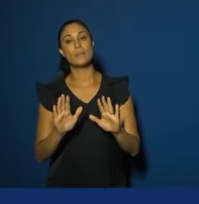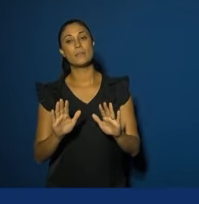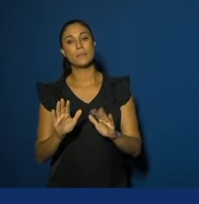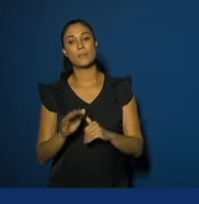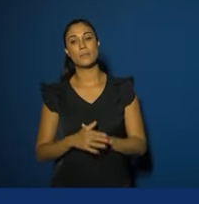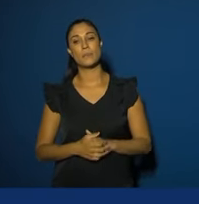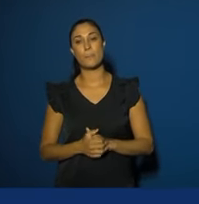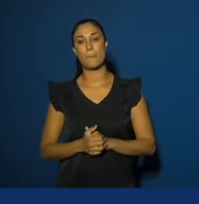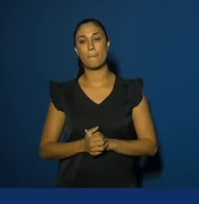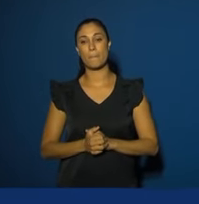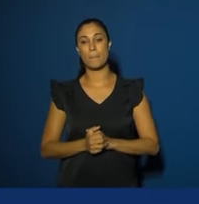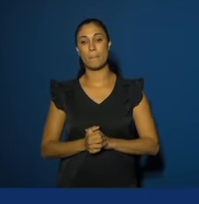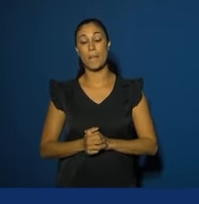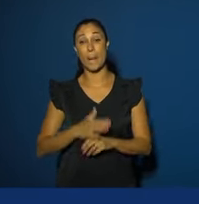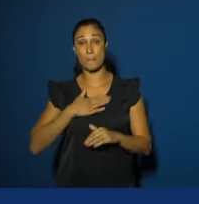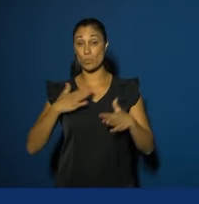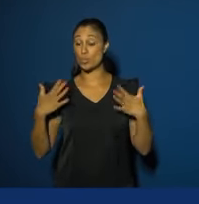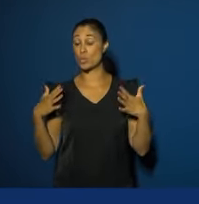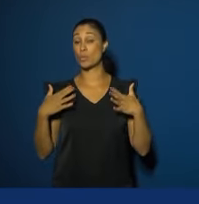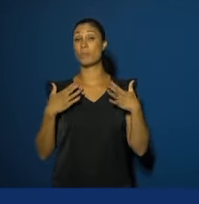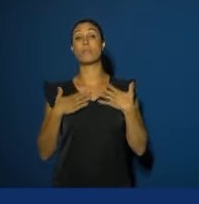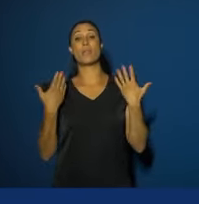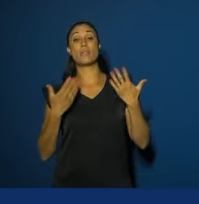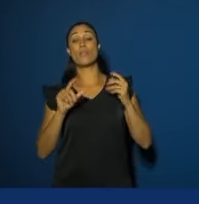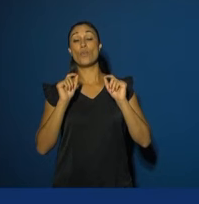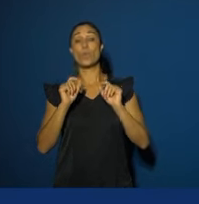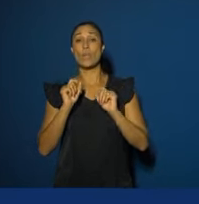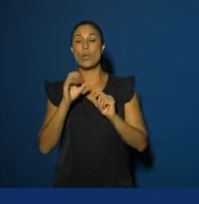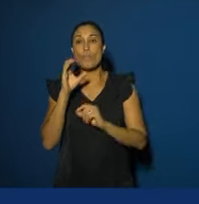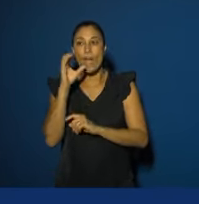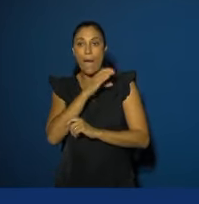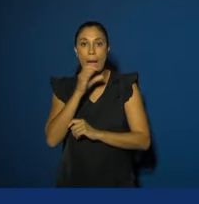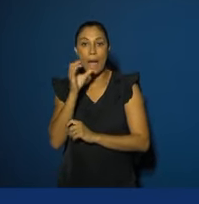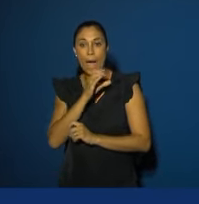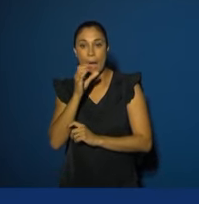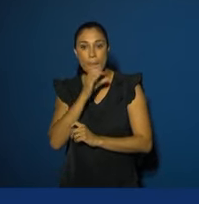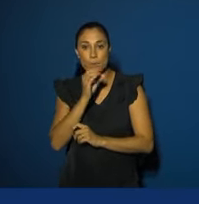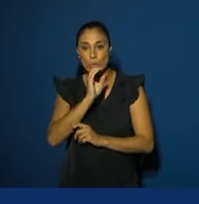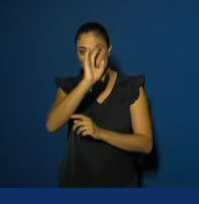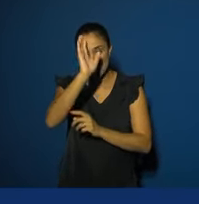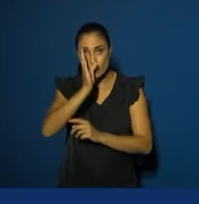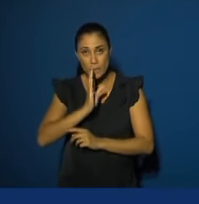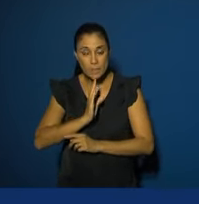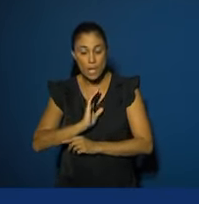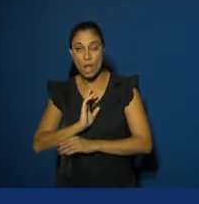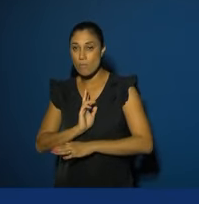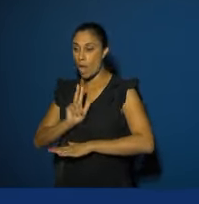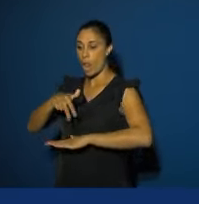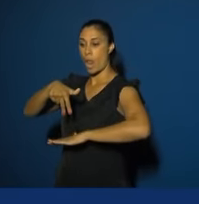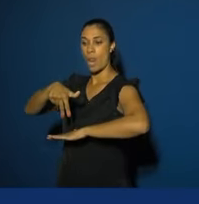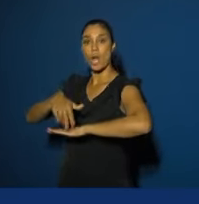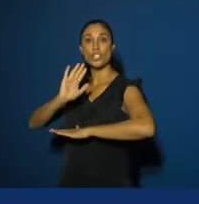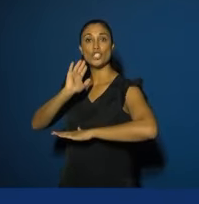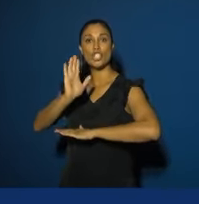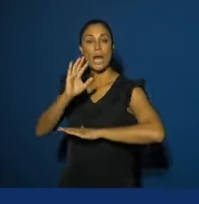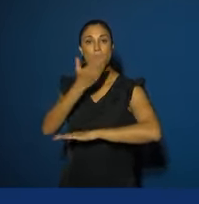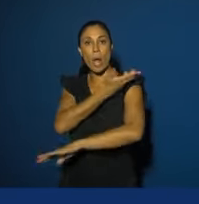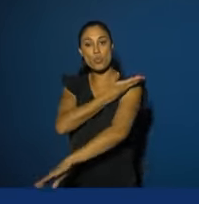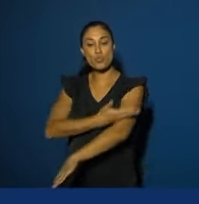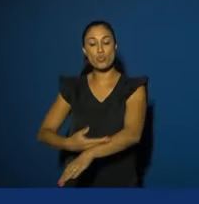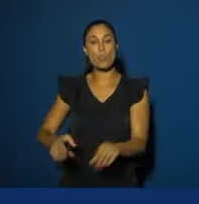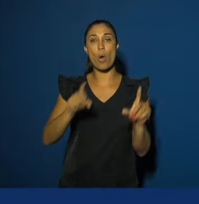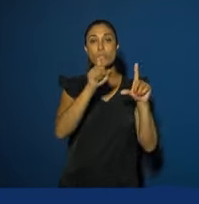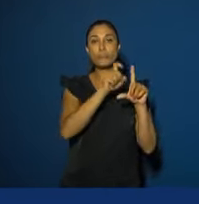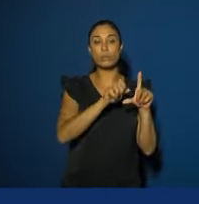foi a minha a minha surpresa foi a velocidade que o brasileiro colocou na digitalização